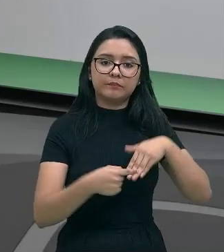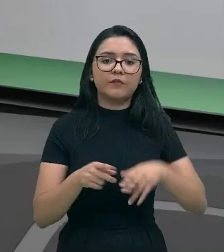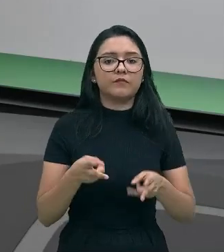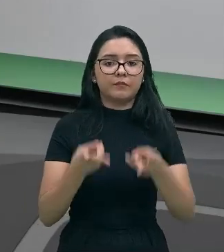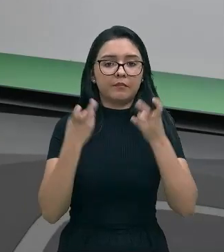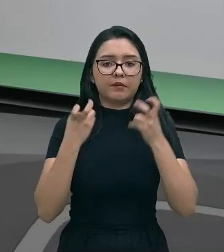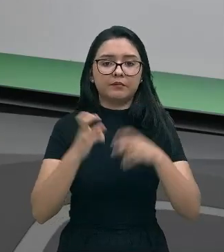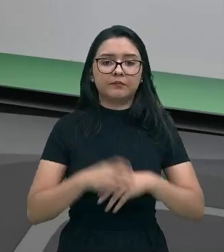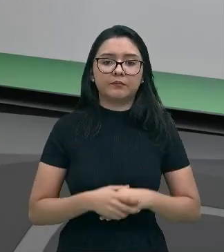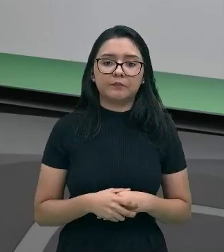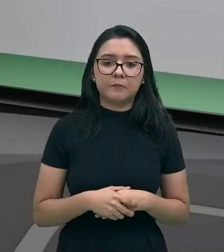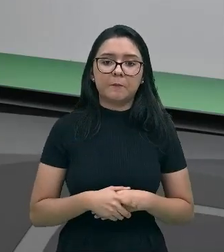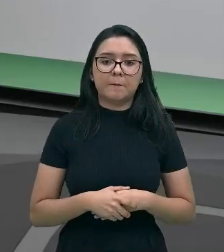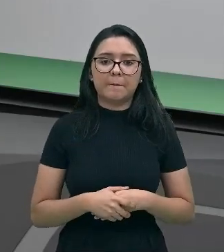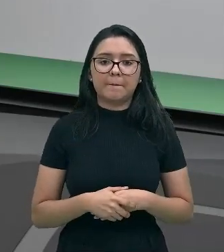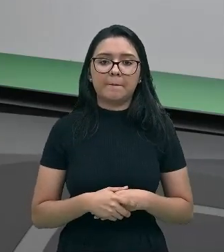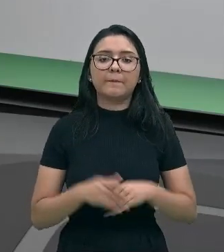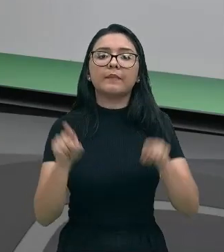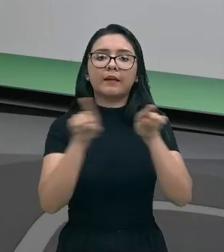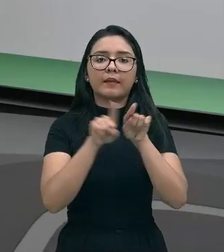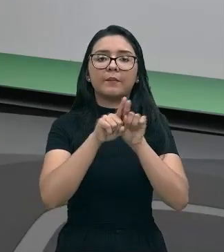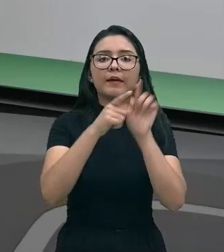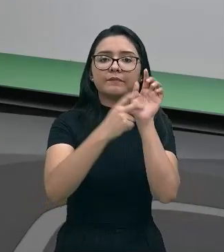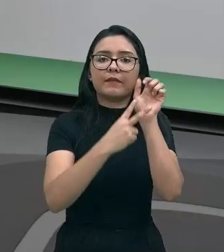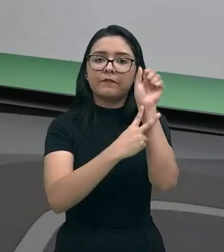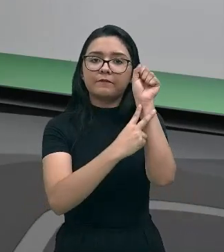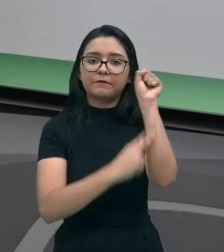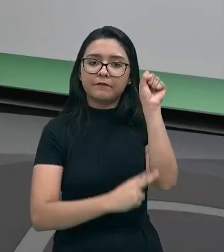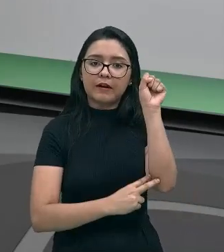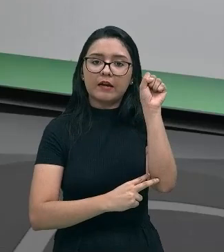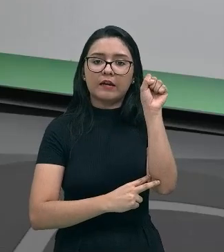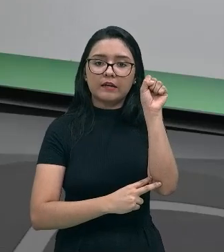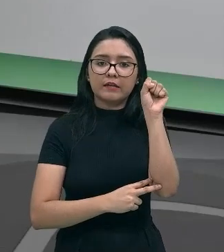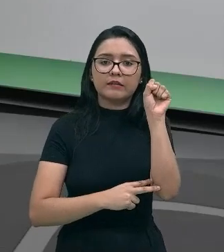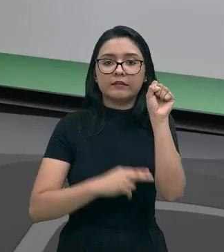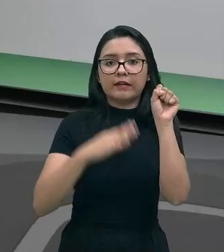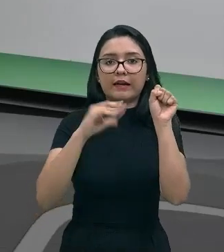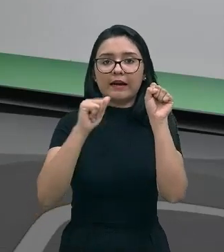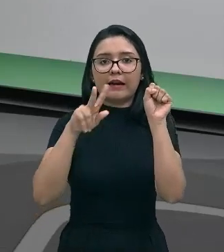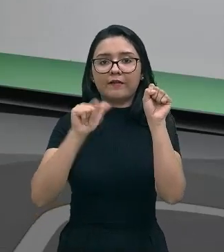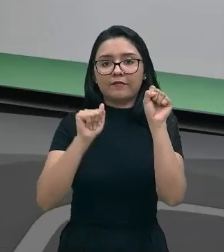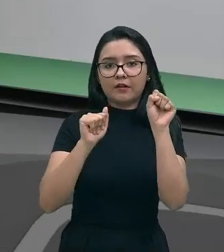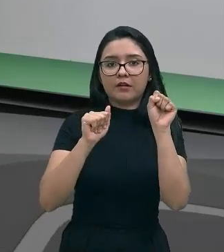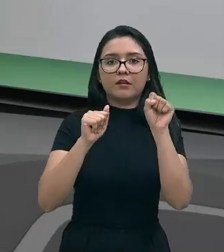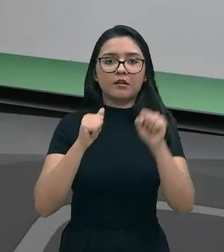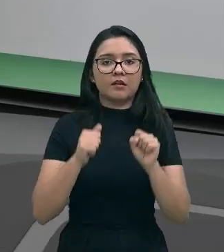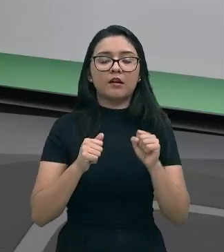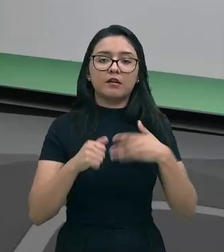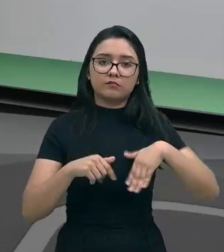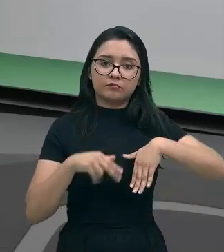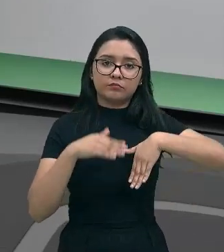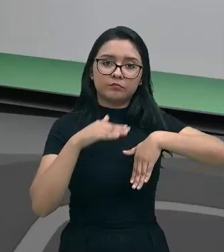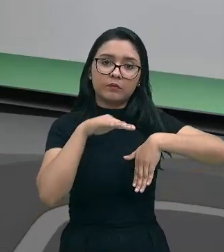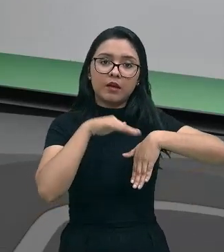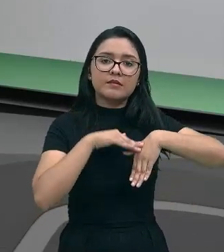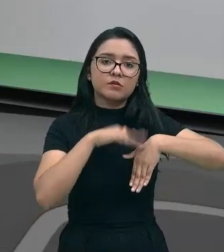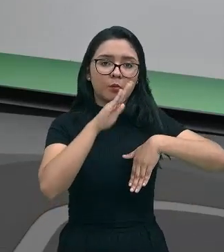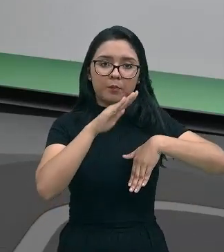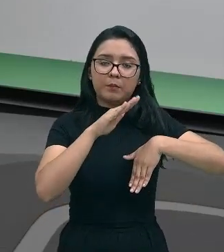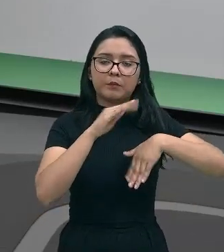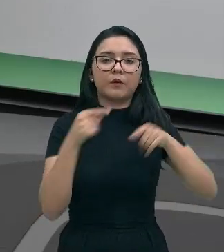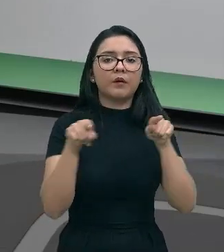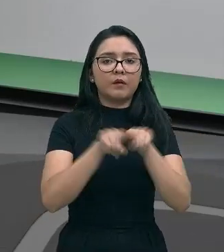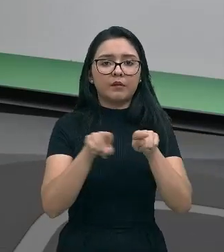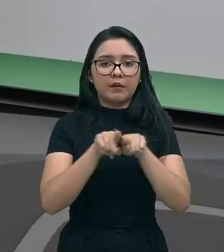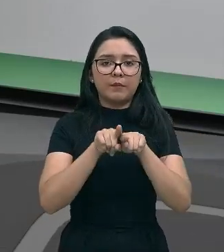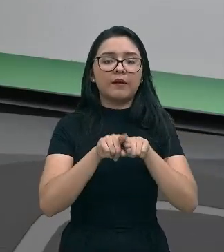ver. A gente vê aqui as veias, né? A veia cava superior, que mostra aqui pra gente, que é de onde vem